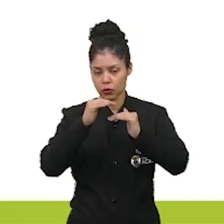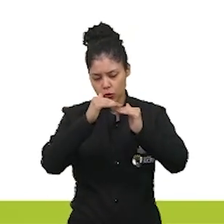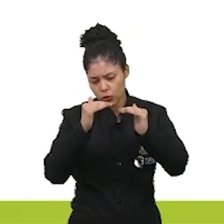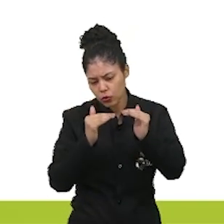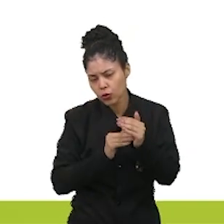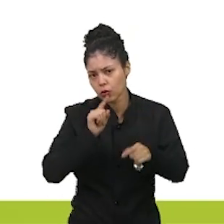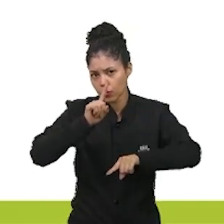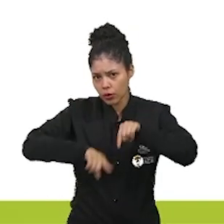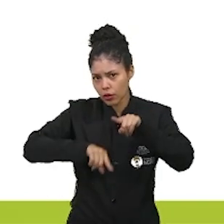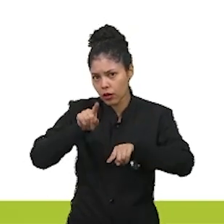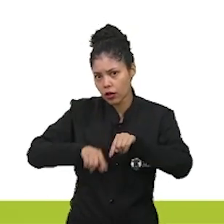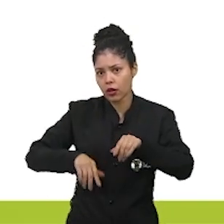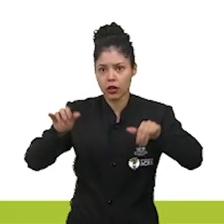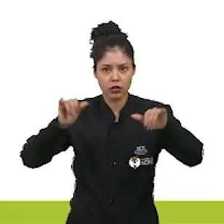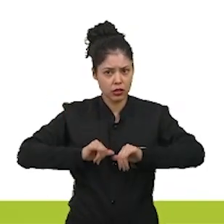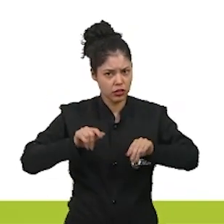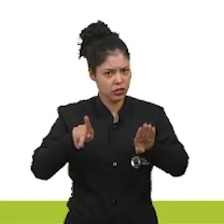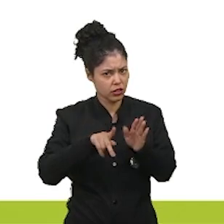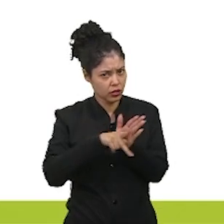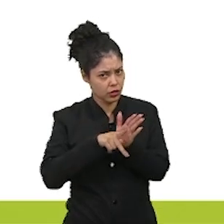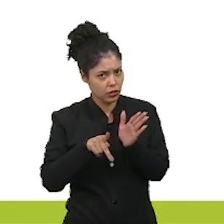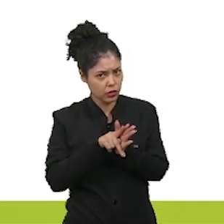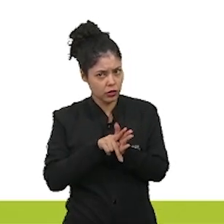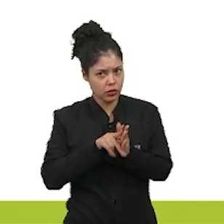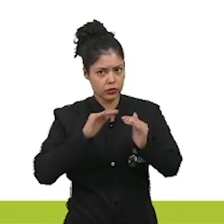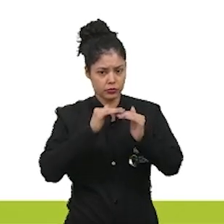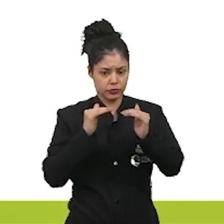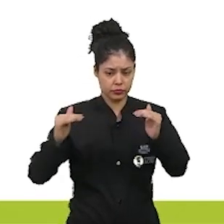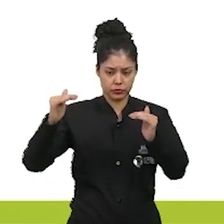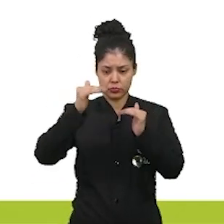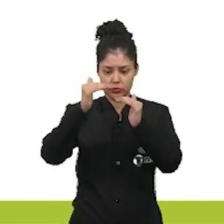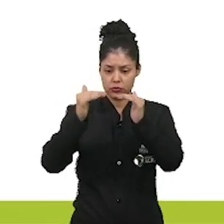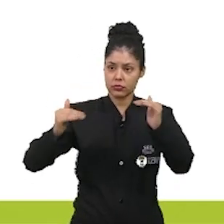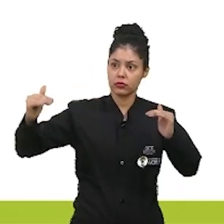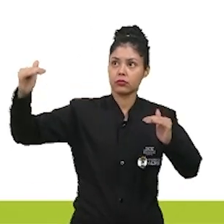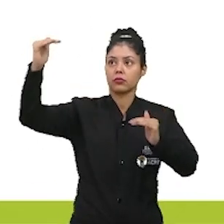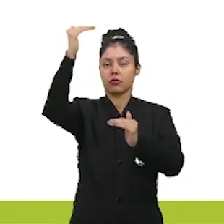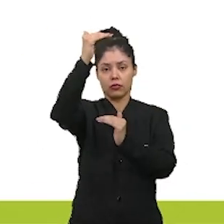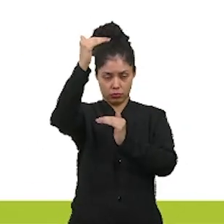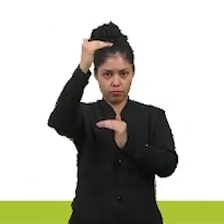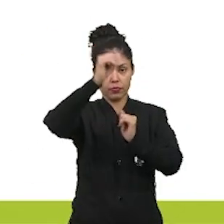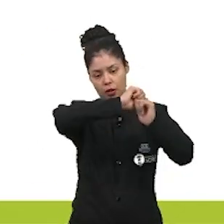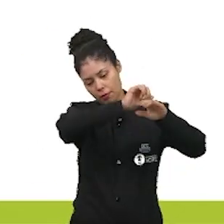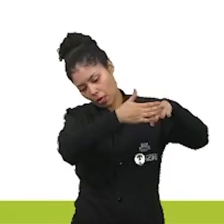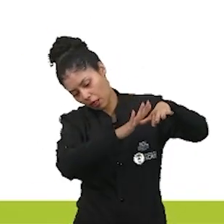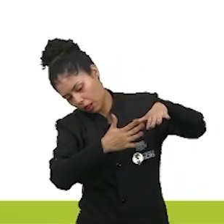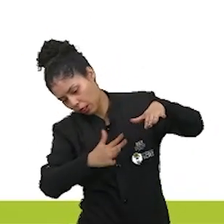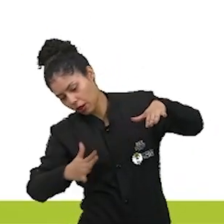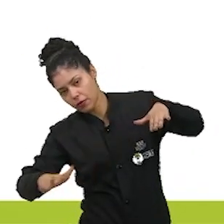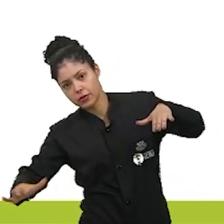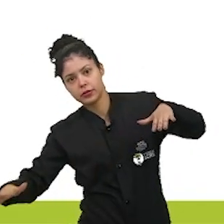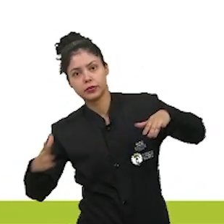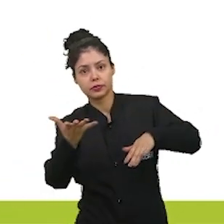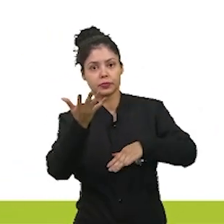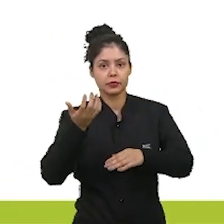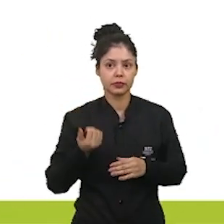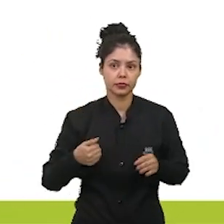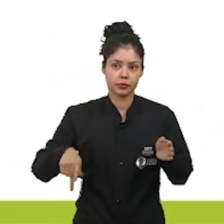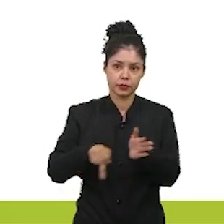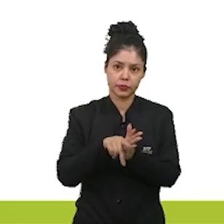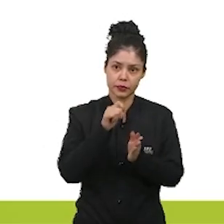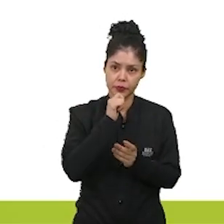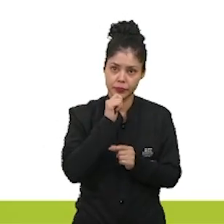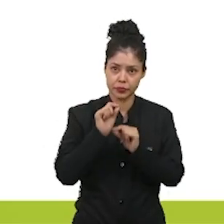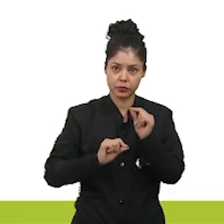aquele material que sofreu erosão, tanto do planalto quanto das montanhas, as áreas mais elevadas. Os principais tipos